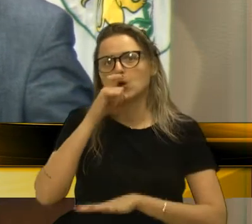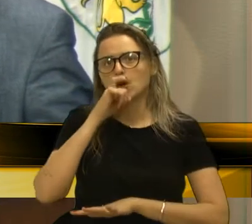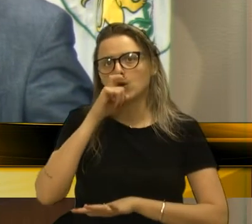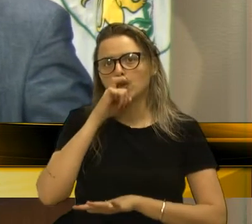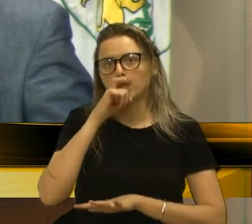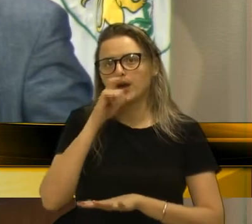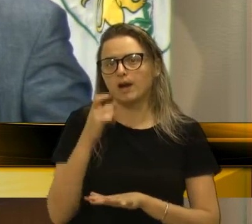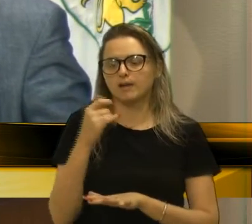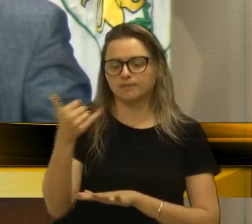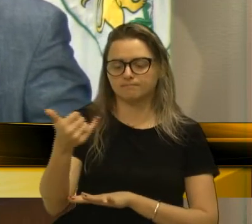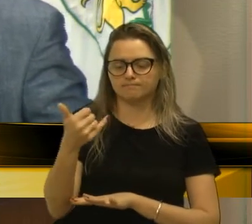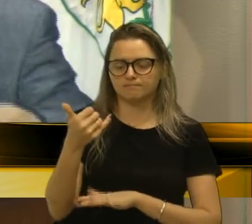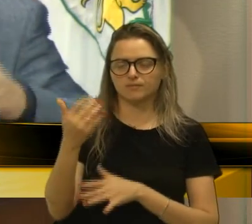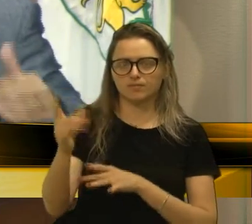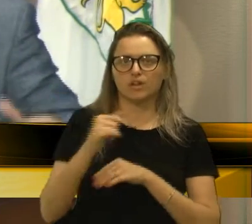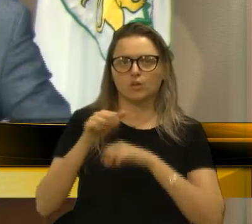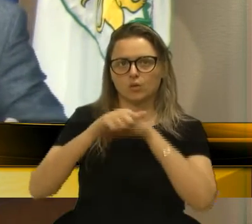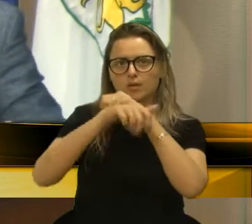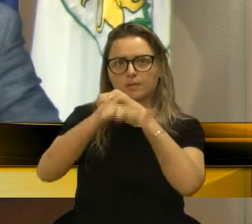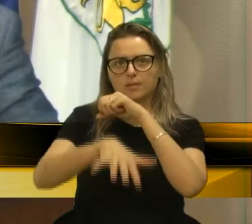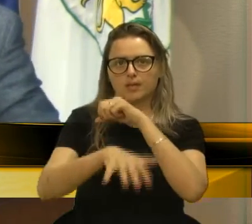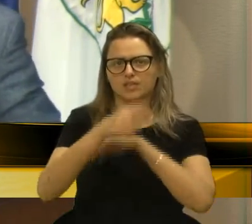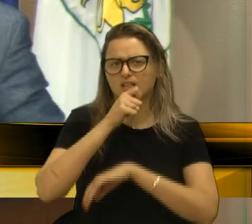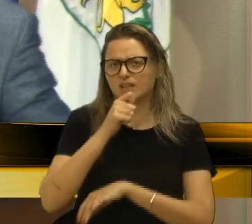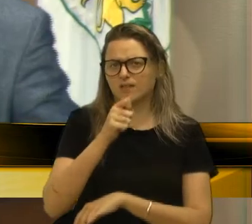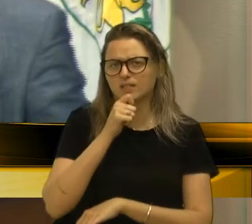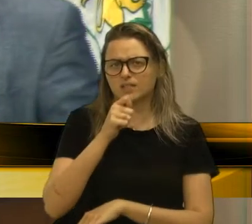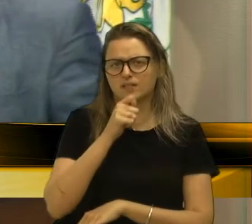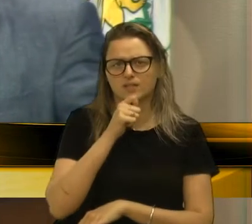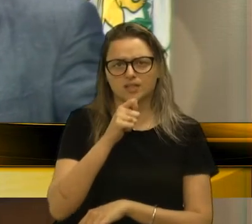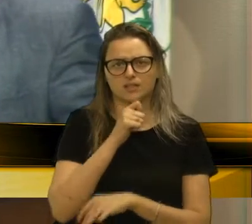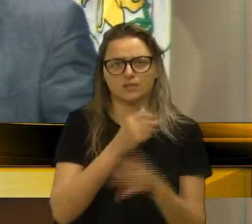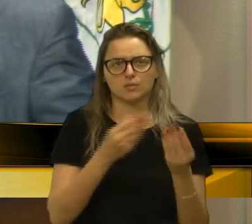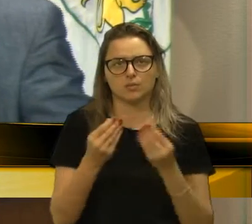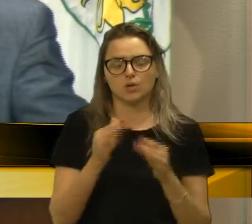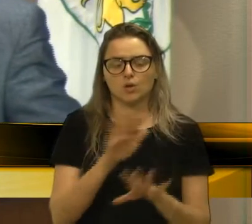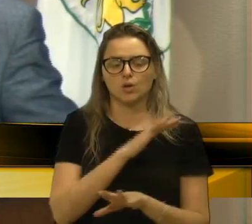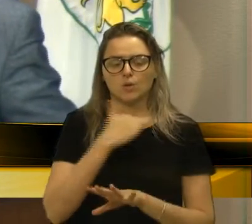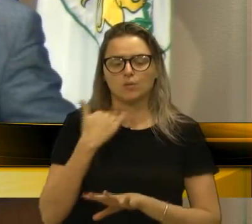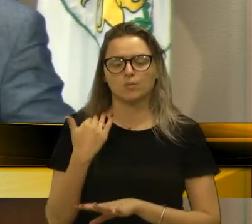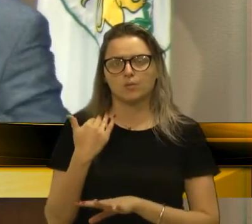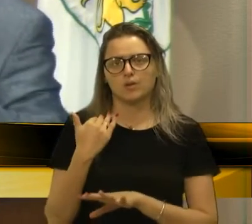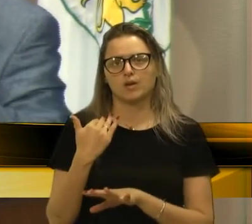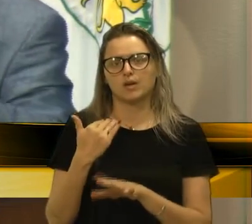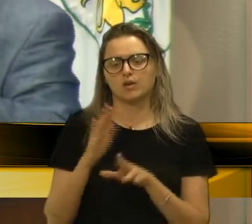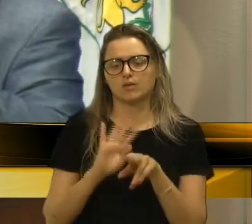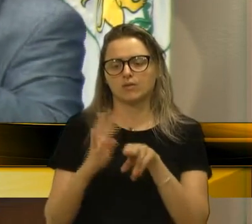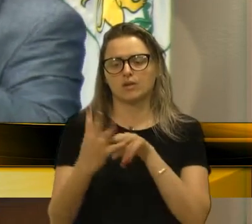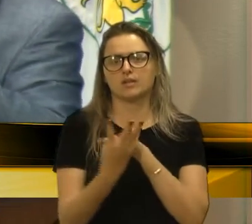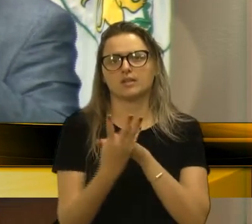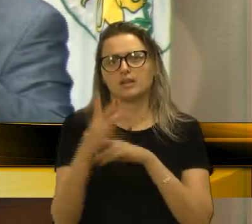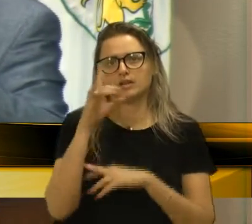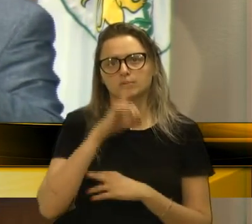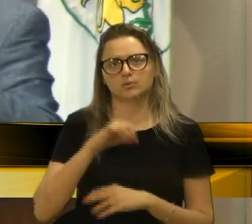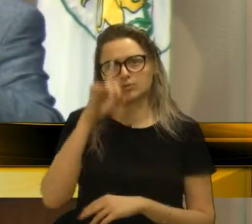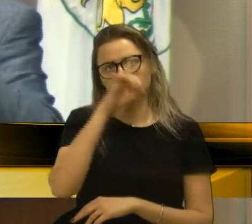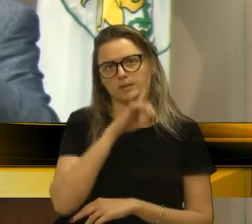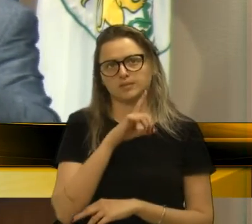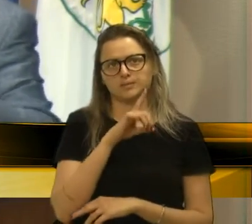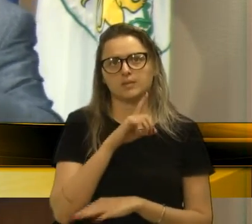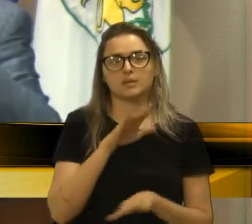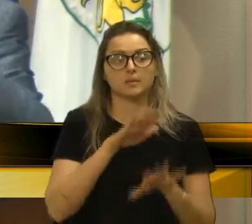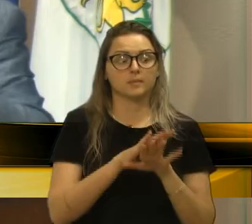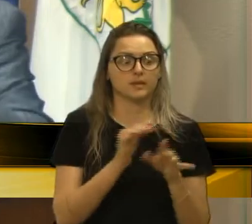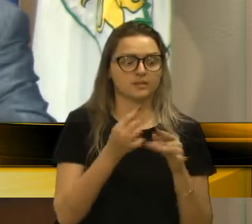procurado pelos veículos de imprensa, várias entrevistas, enfim, o menino acabou sendo enterrado domingo. Poderia ser mais um dos casos, aí